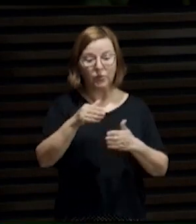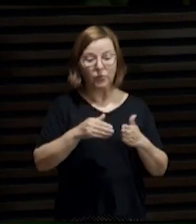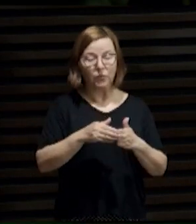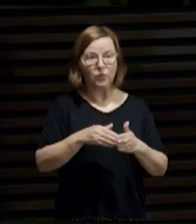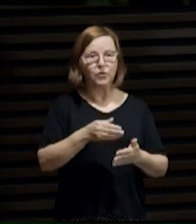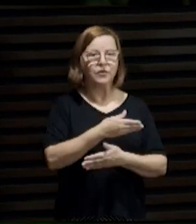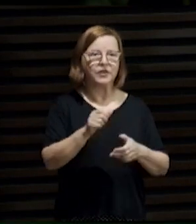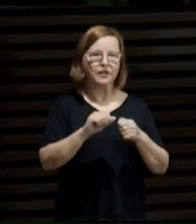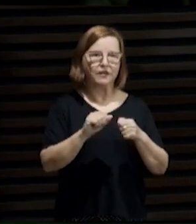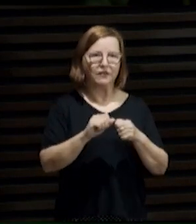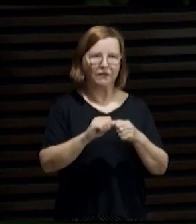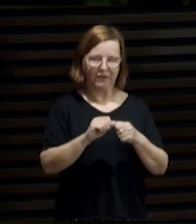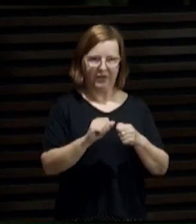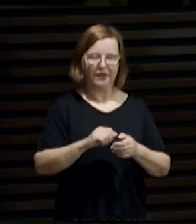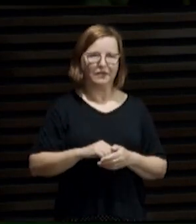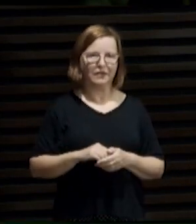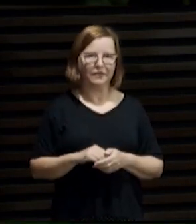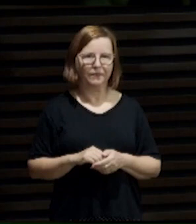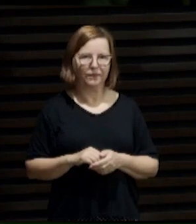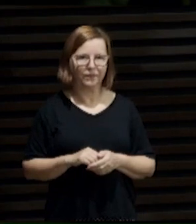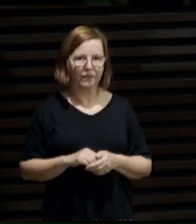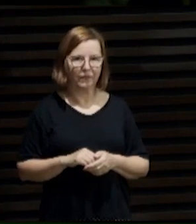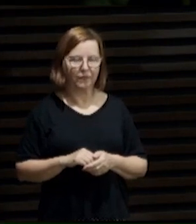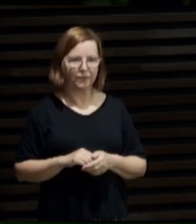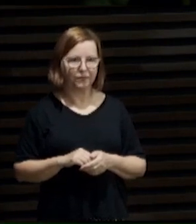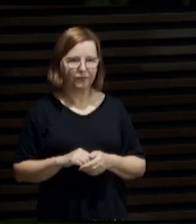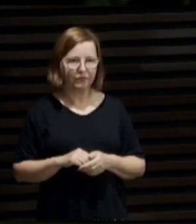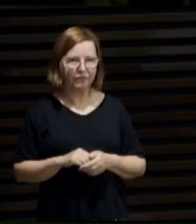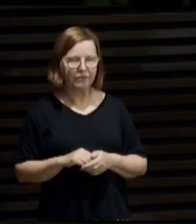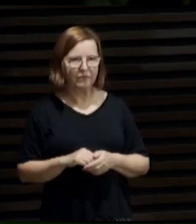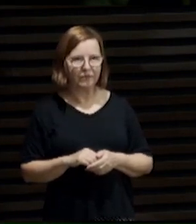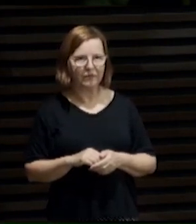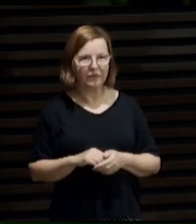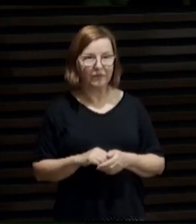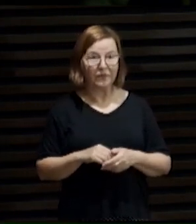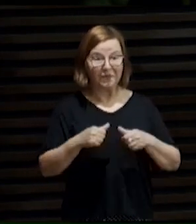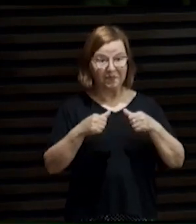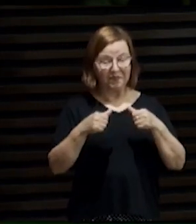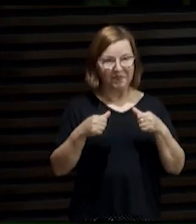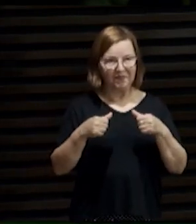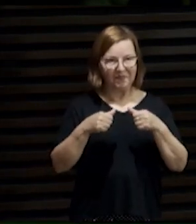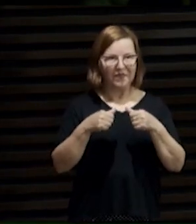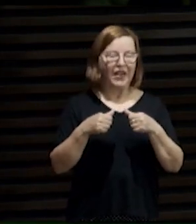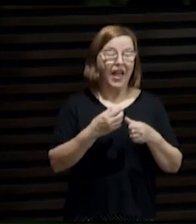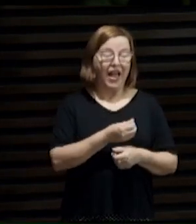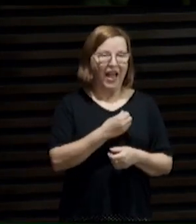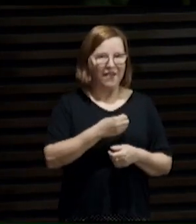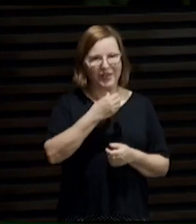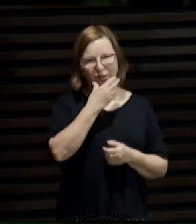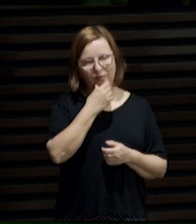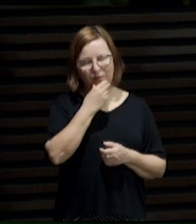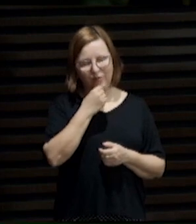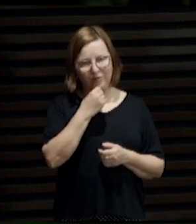relação com a casa e com a igreja. Os irmãos vão perceber que essa ligação estreita, a vida do homem com a vida